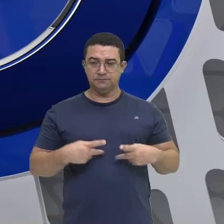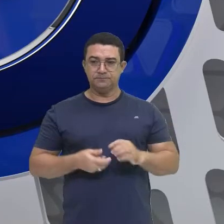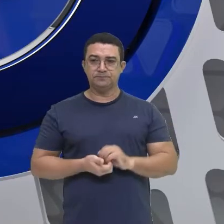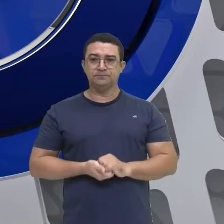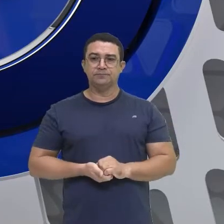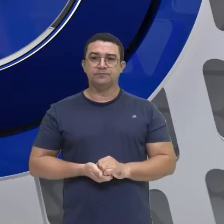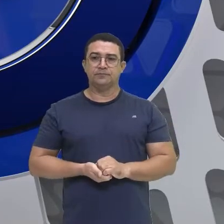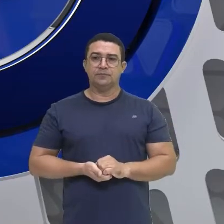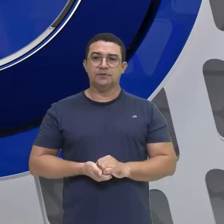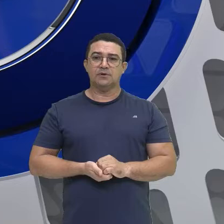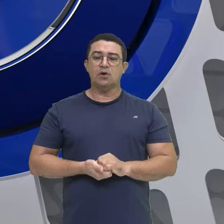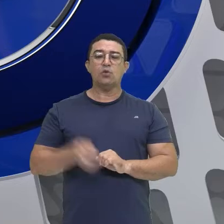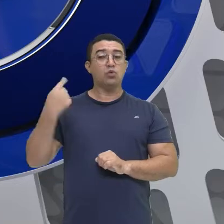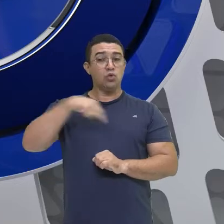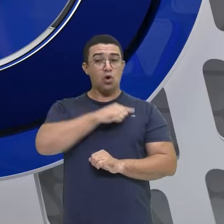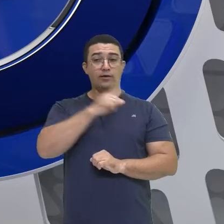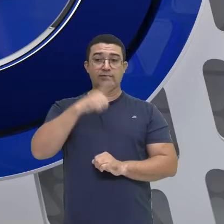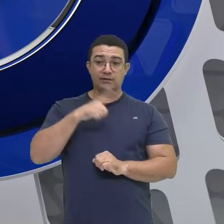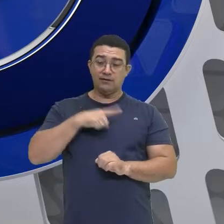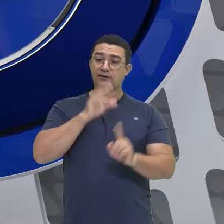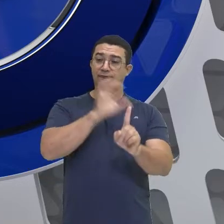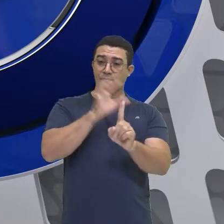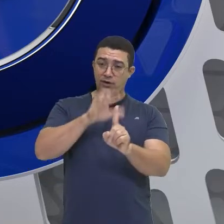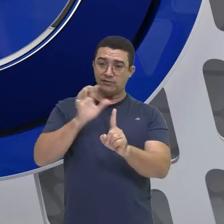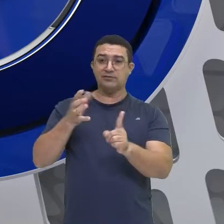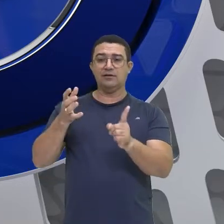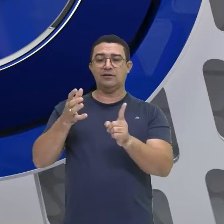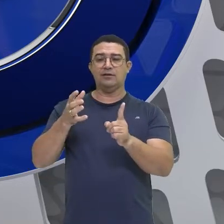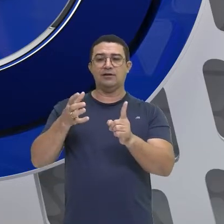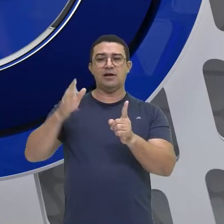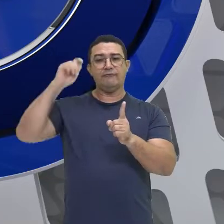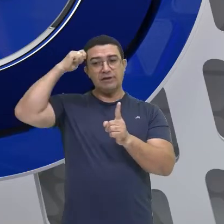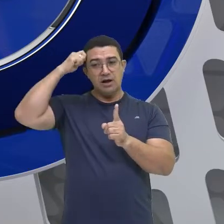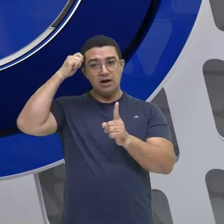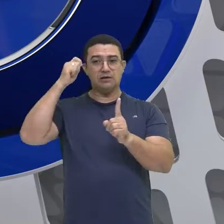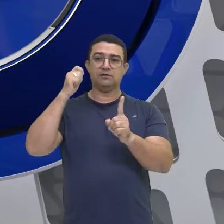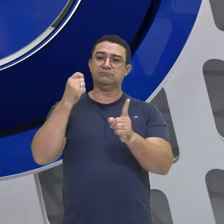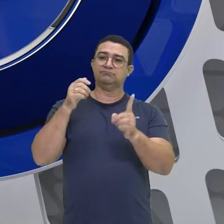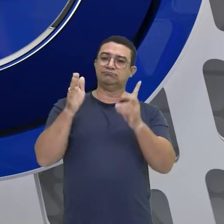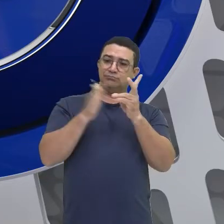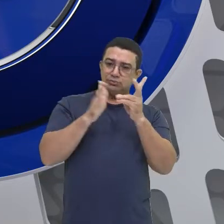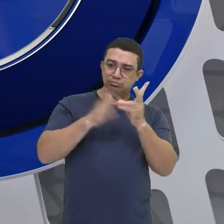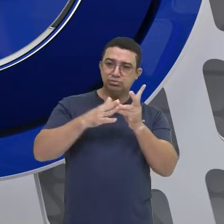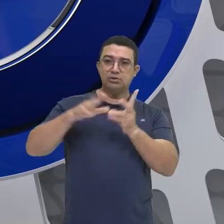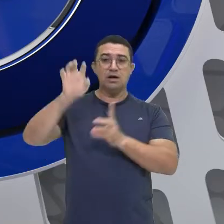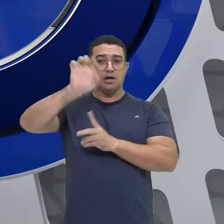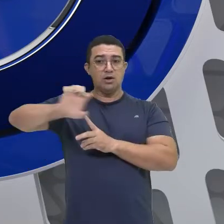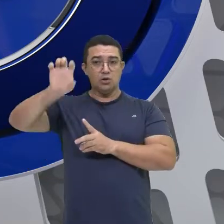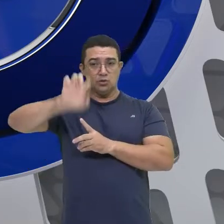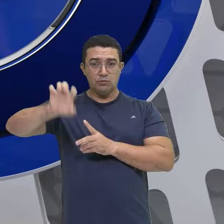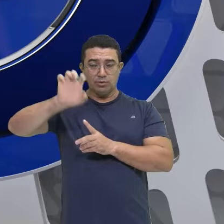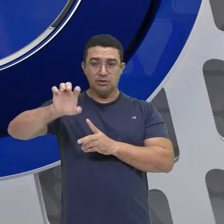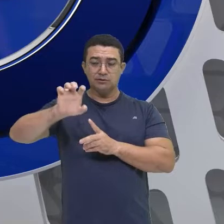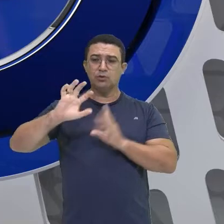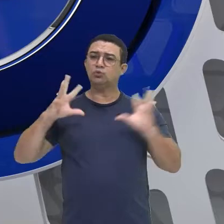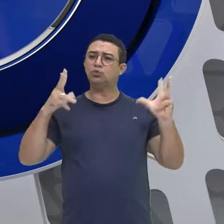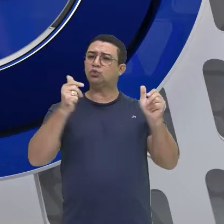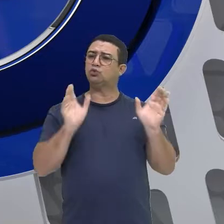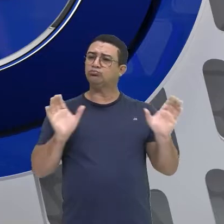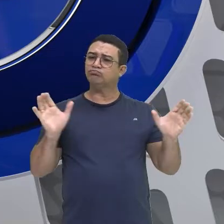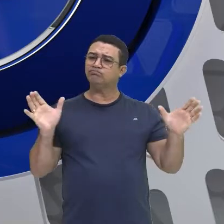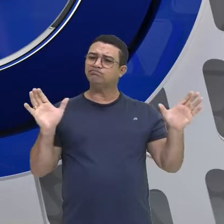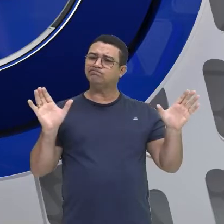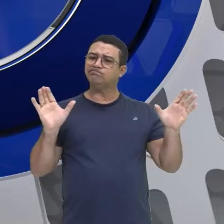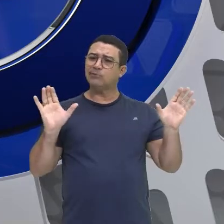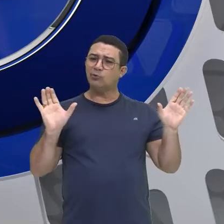influências indígenas, africanas, europeias no nosso processo de colonização, a gente acabou abraçando tudo isso. E isso